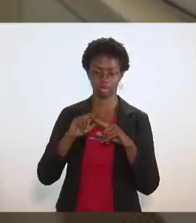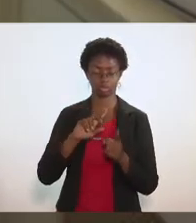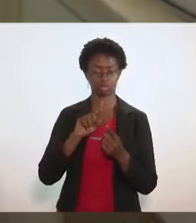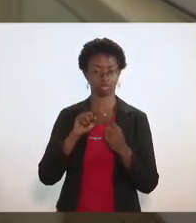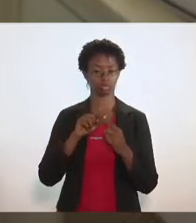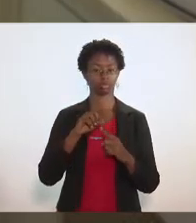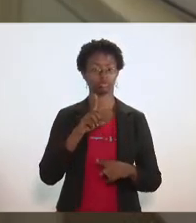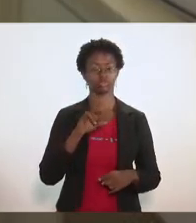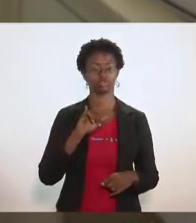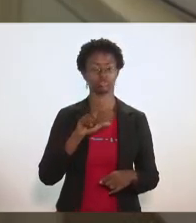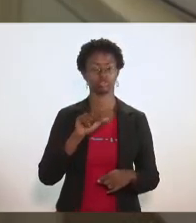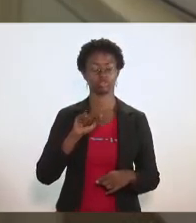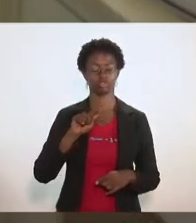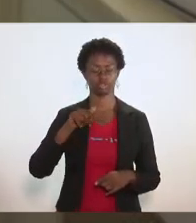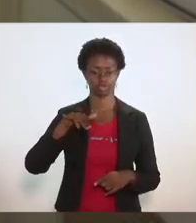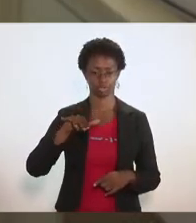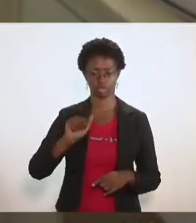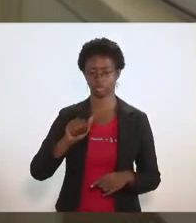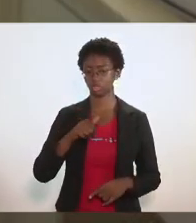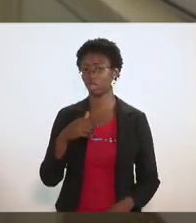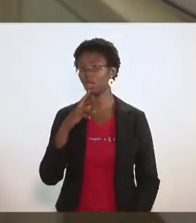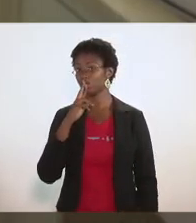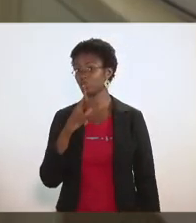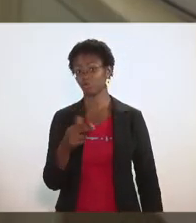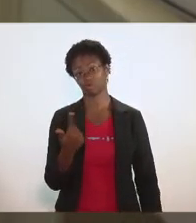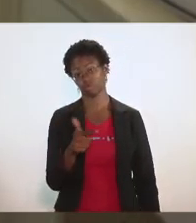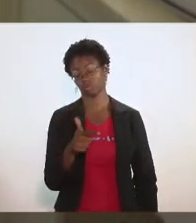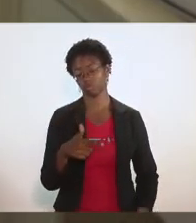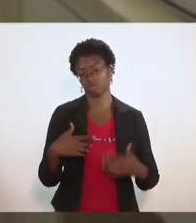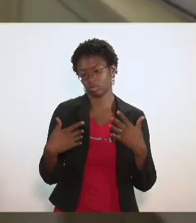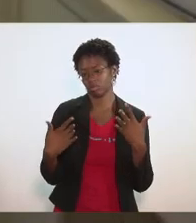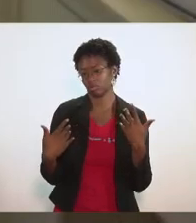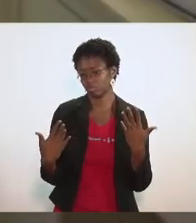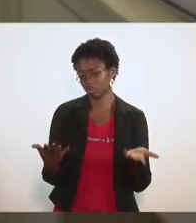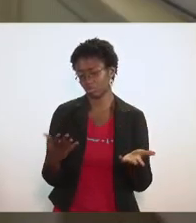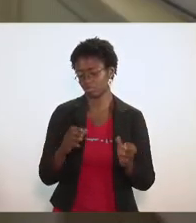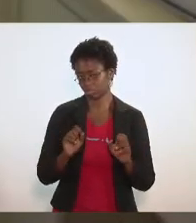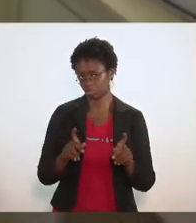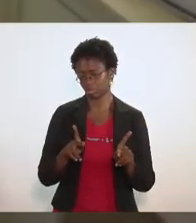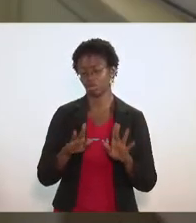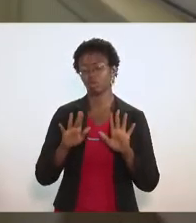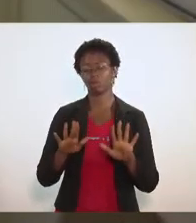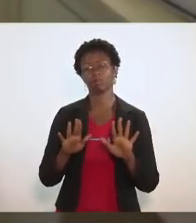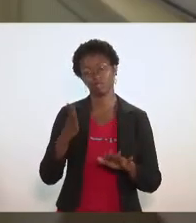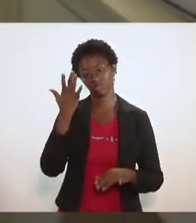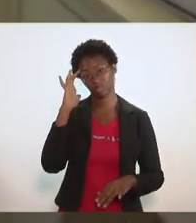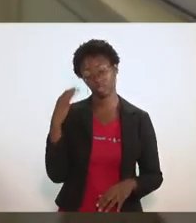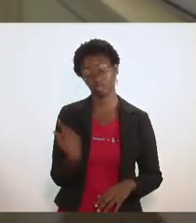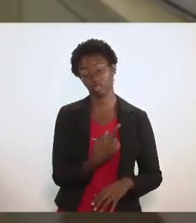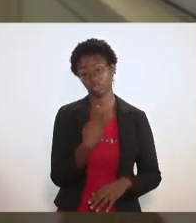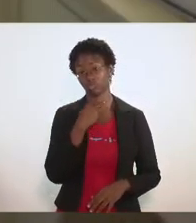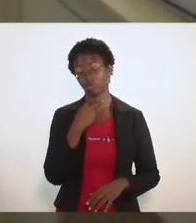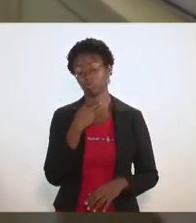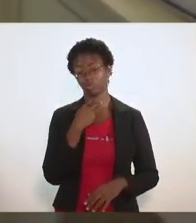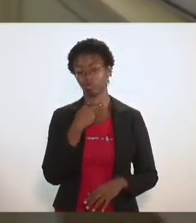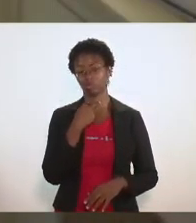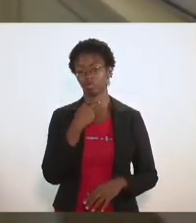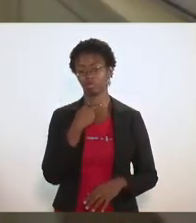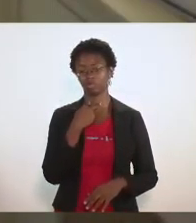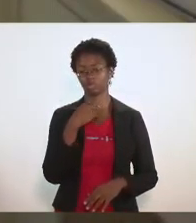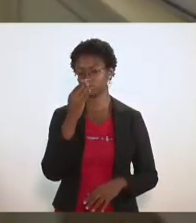eu entendo que se o senhor votar por baixa indiligência, só compete a todos